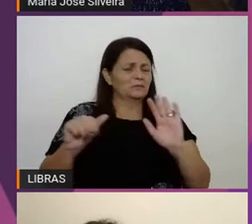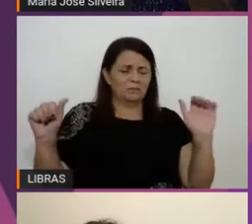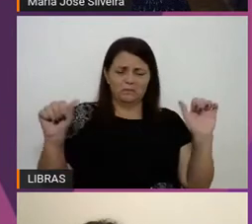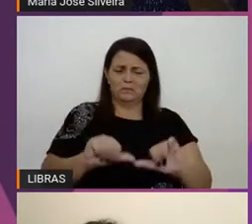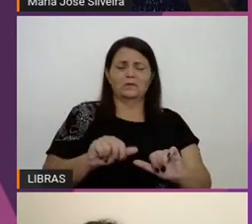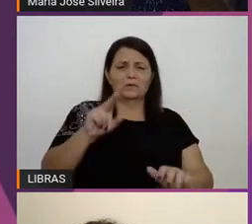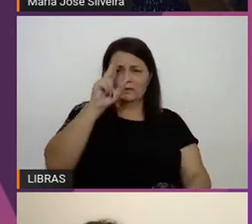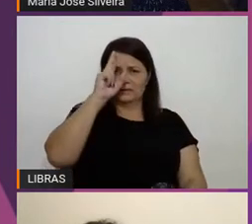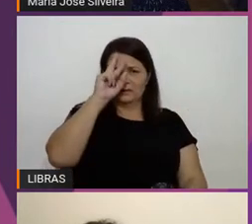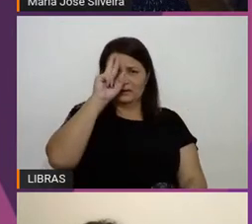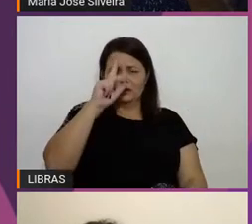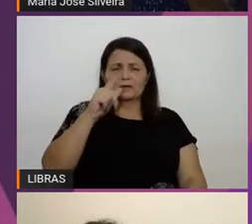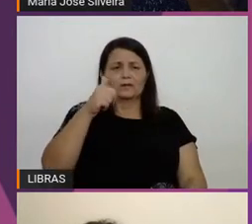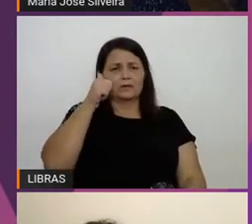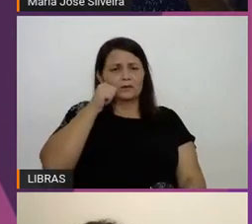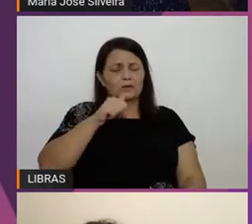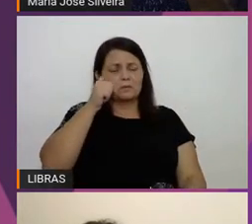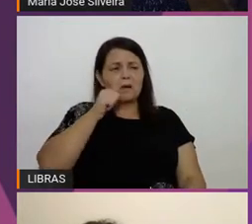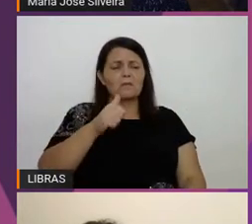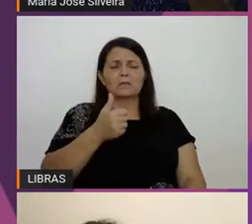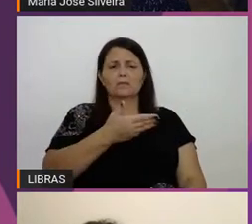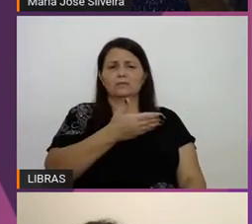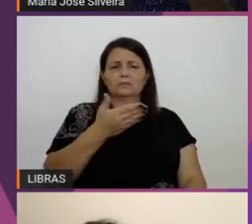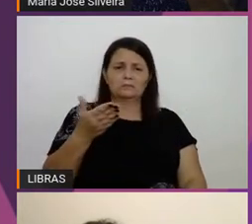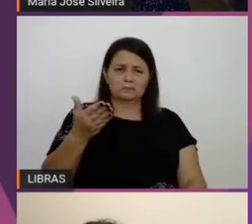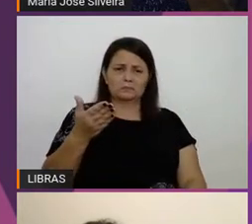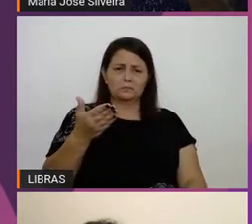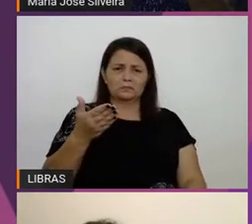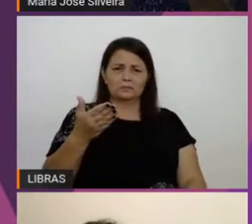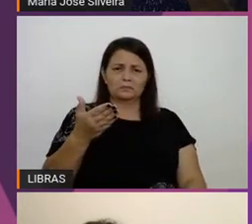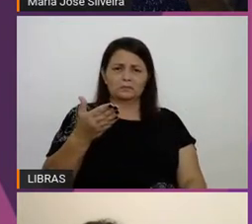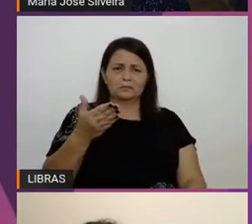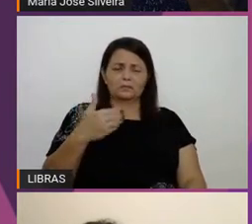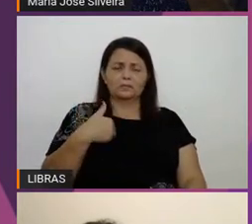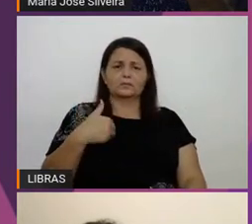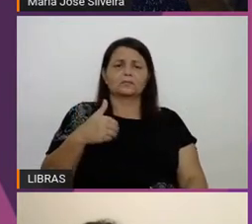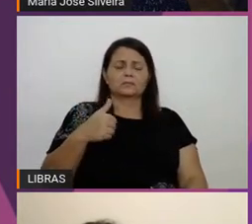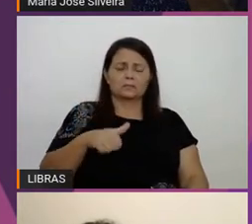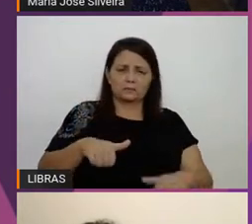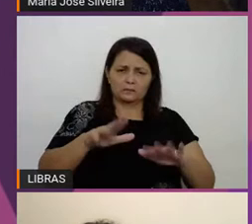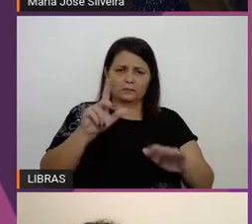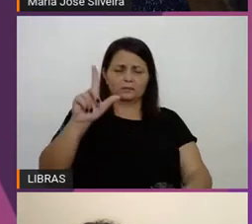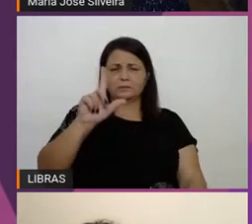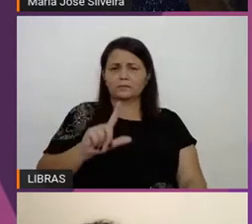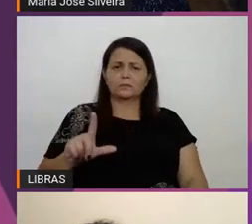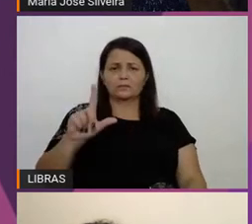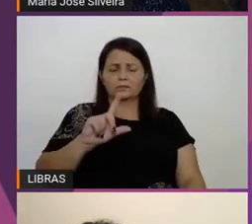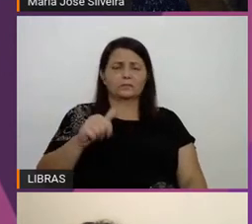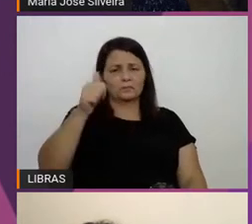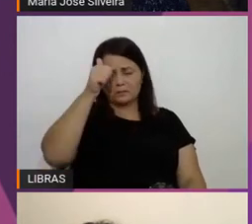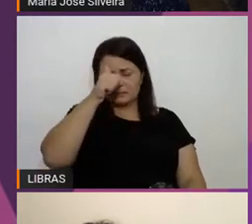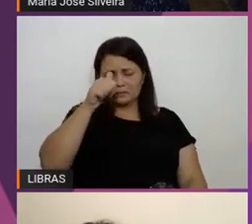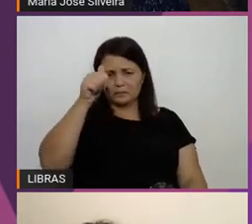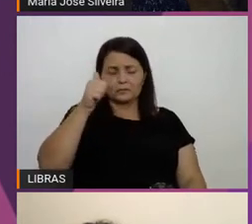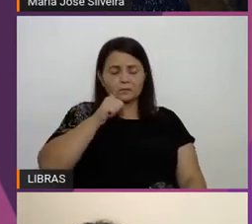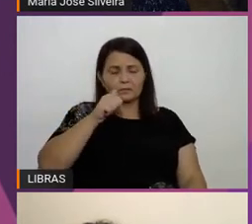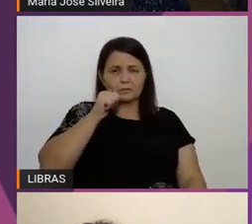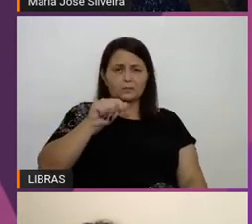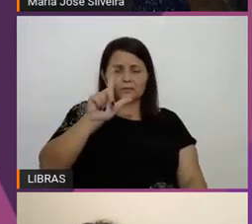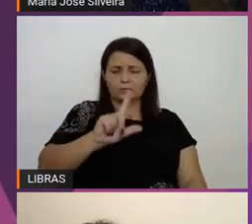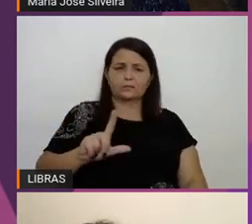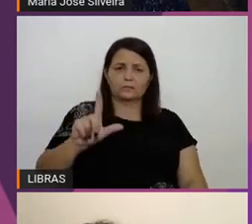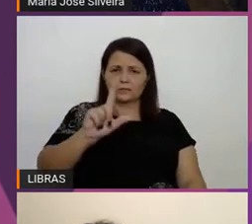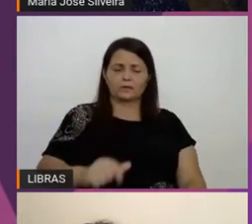na história de uma vida de uma mulher e em grande literatura na história de uma mulher e grande